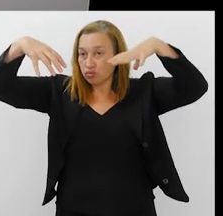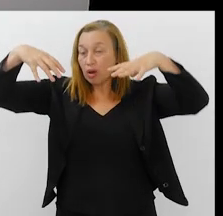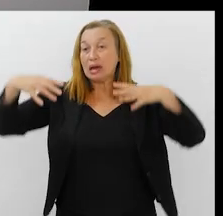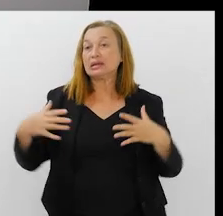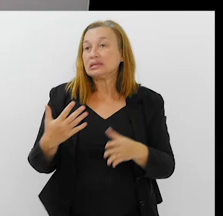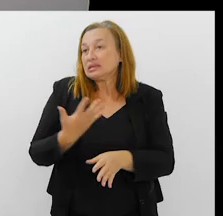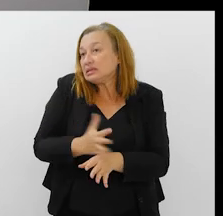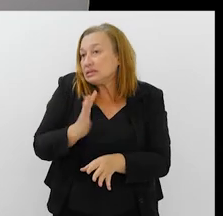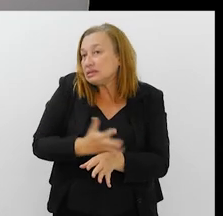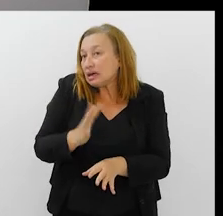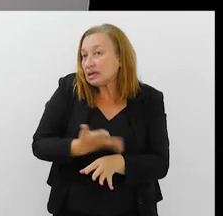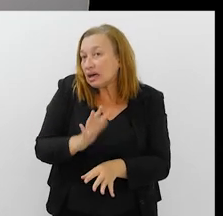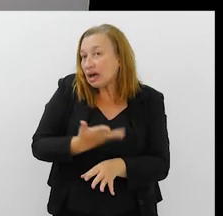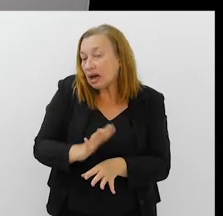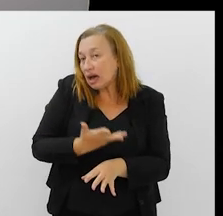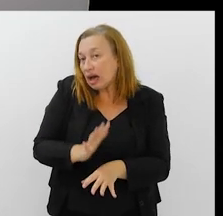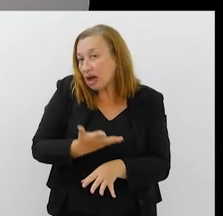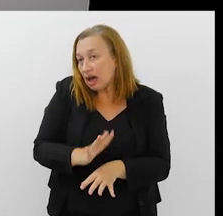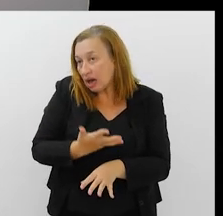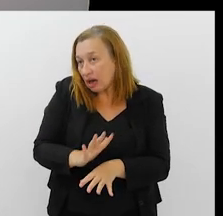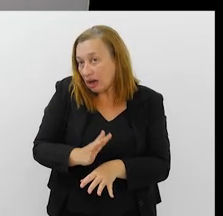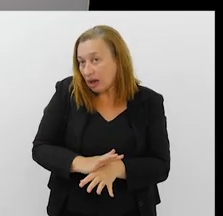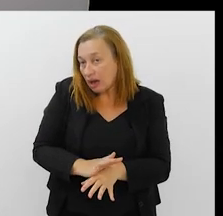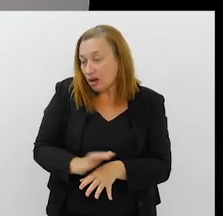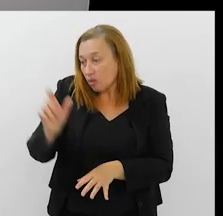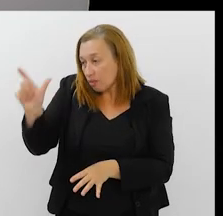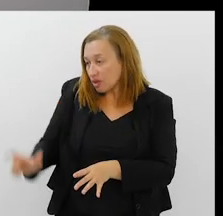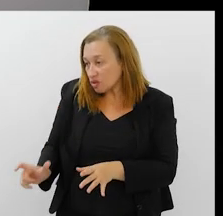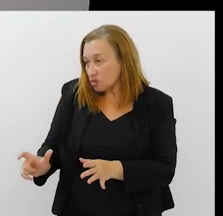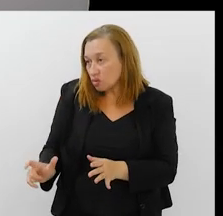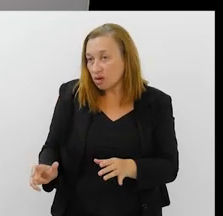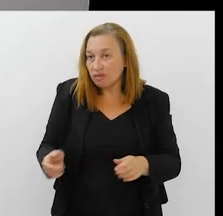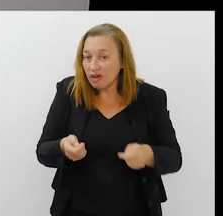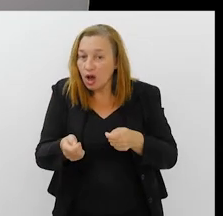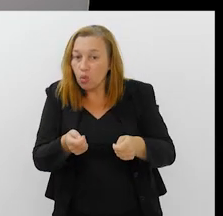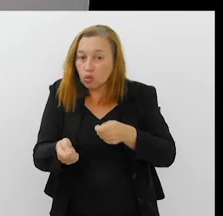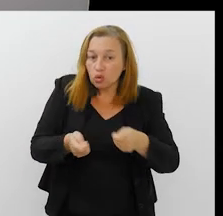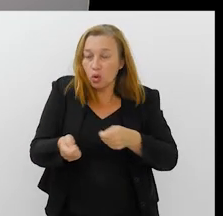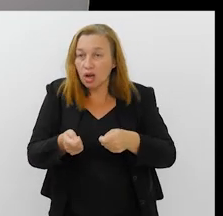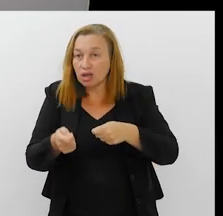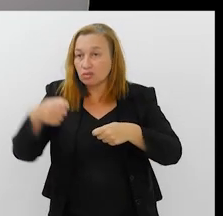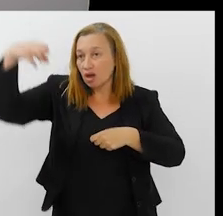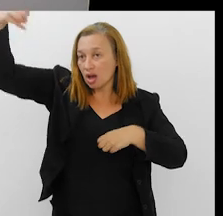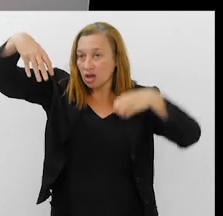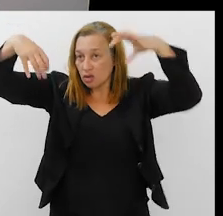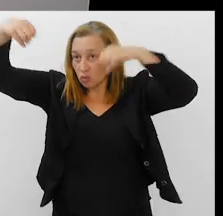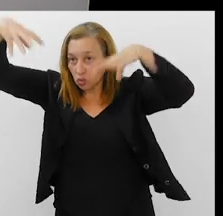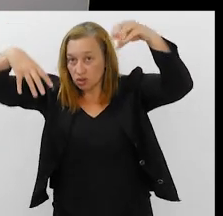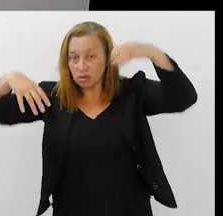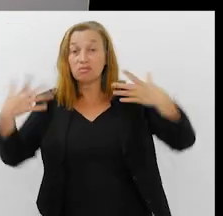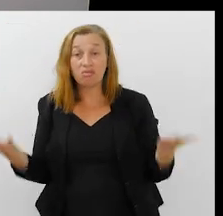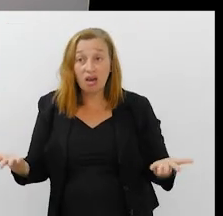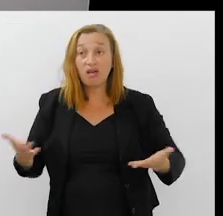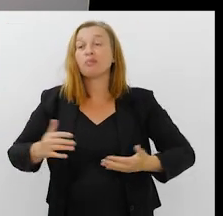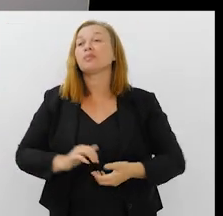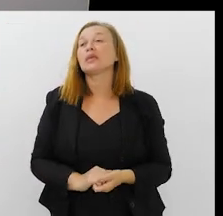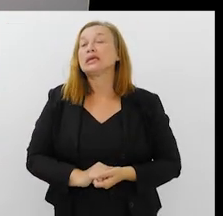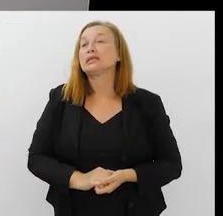tem que ensaiar com o seu iluminador o mapa. Olha, a minha alegoria vai passar um light por design, aqui. Né? Um light